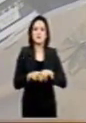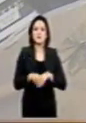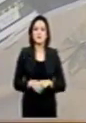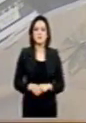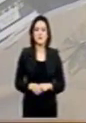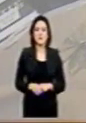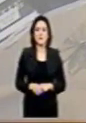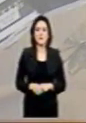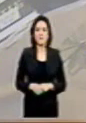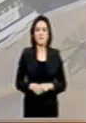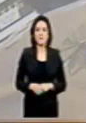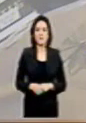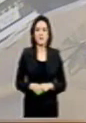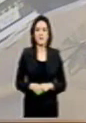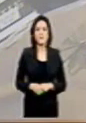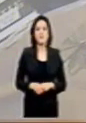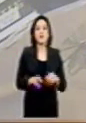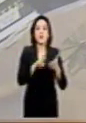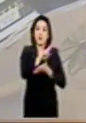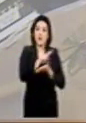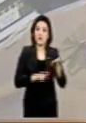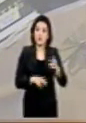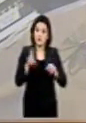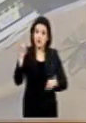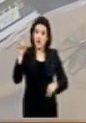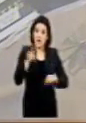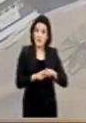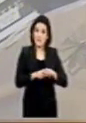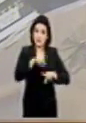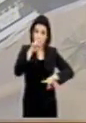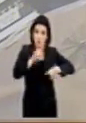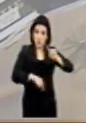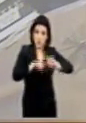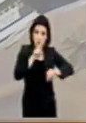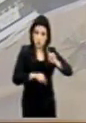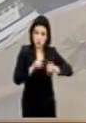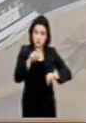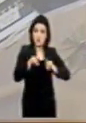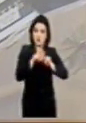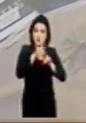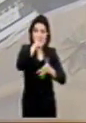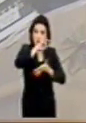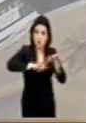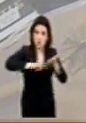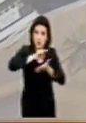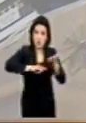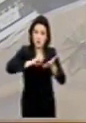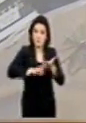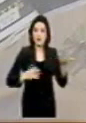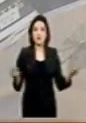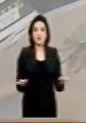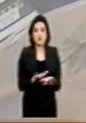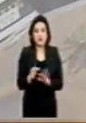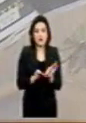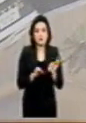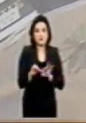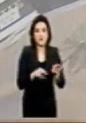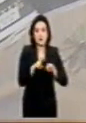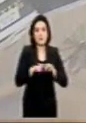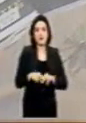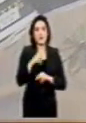o requerimento, melhor dizendo, de apreensão de bens e documentos agora formulado pela Procuradoria-Geral